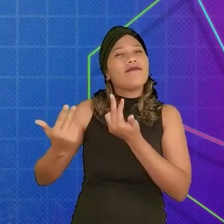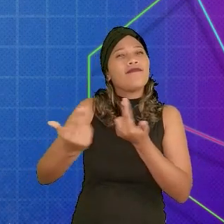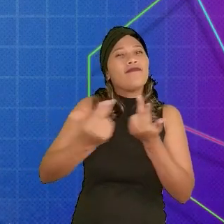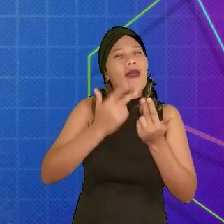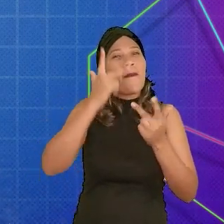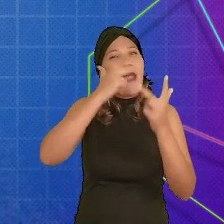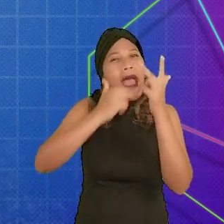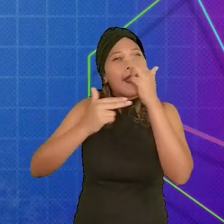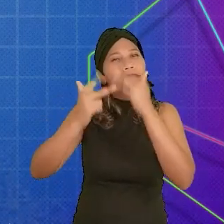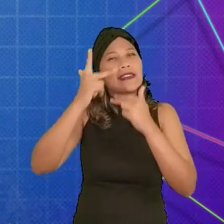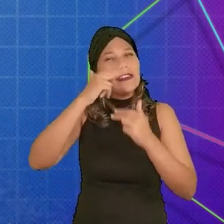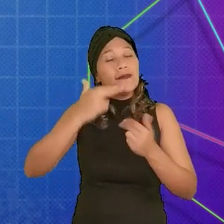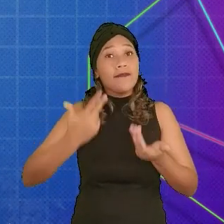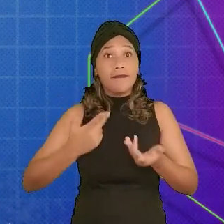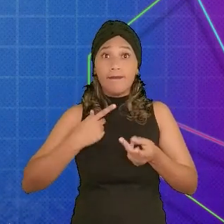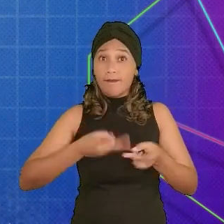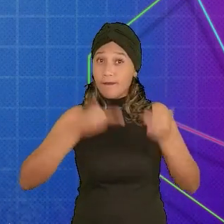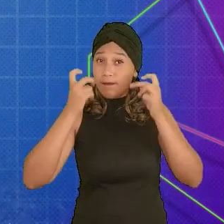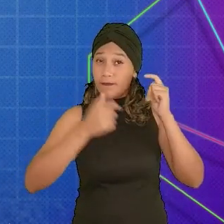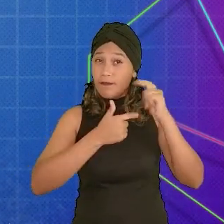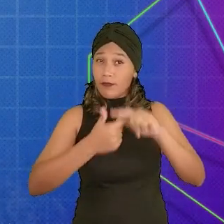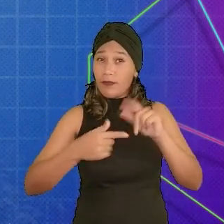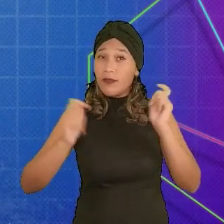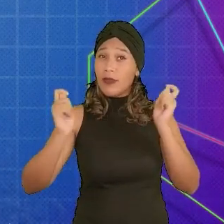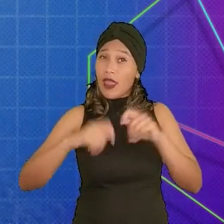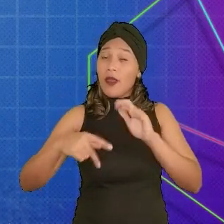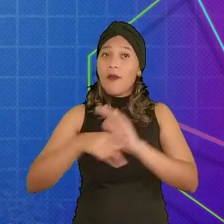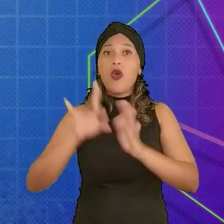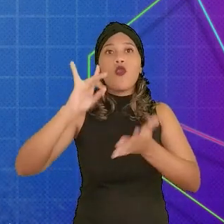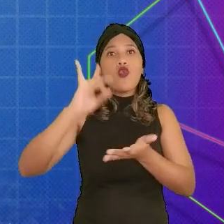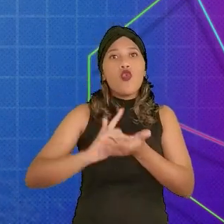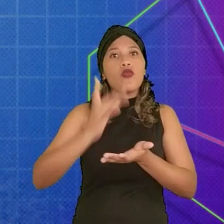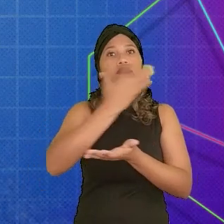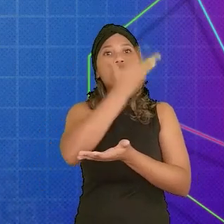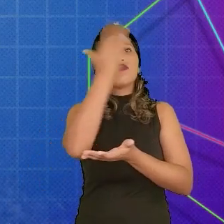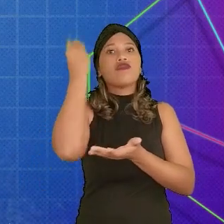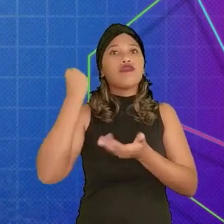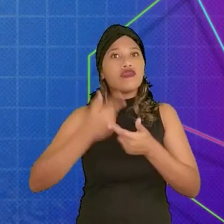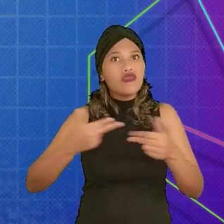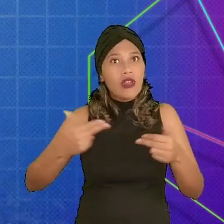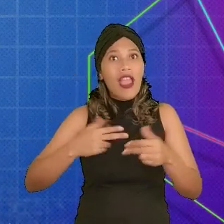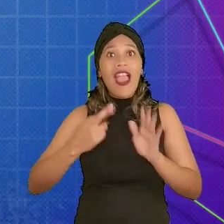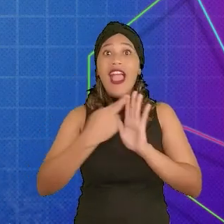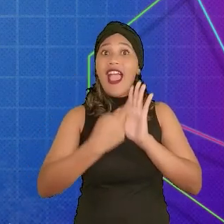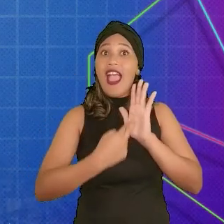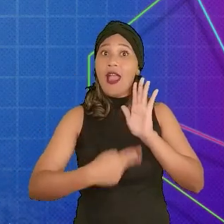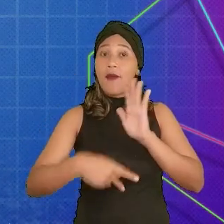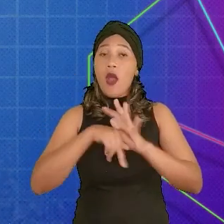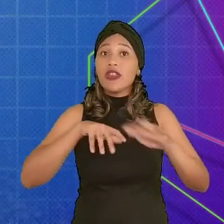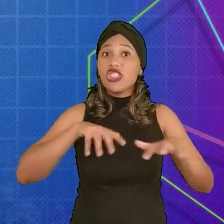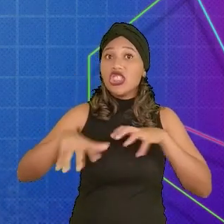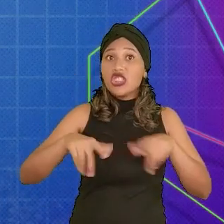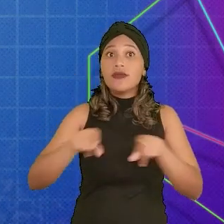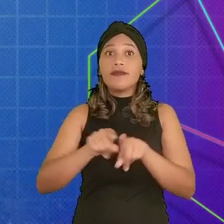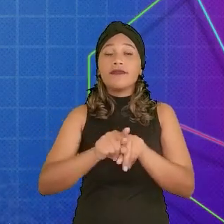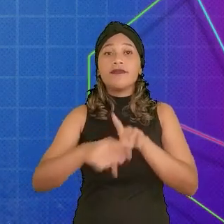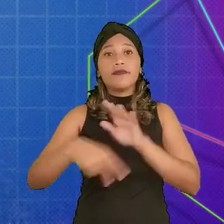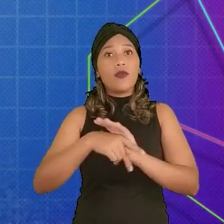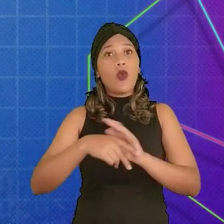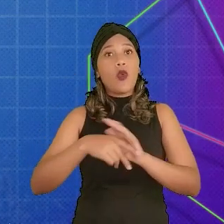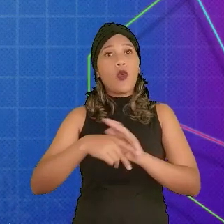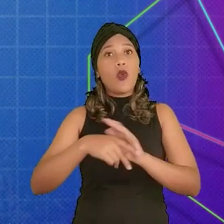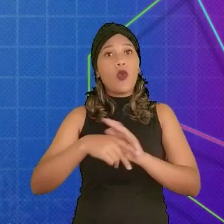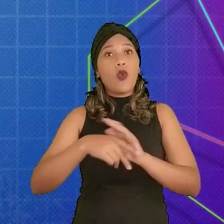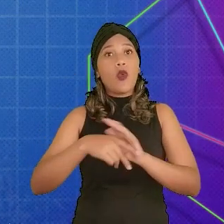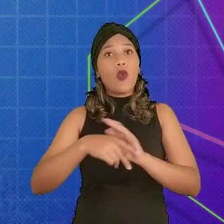tipos parecidos. A gente pode perceber esses padrões por conta de fatores específicos, como regras, dinâmicas e mecânicas de um